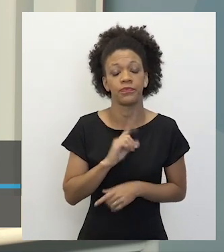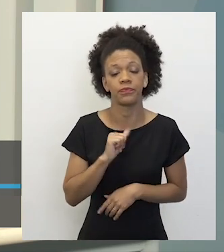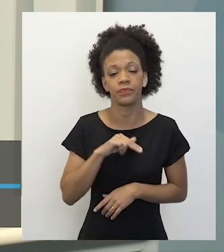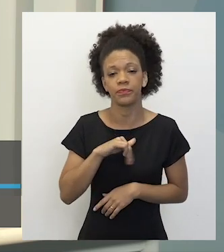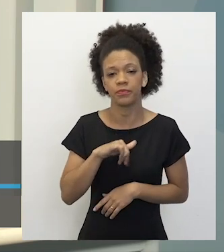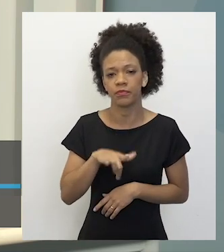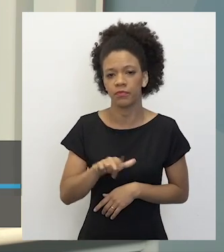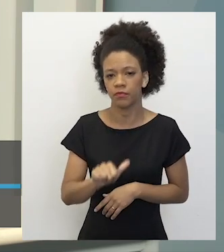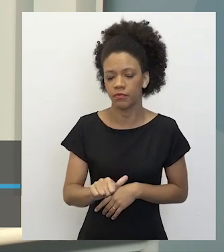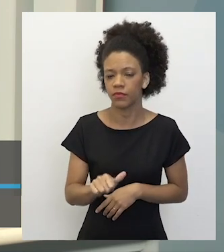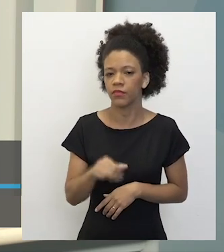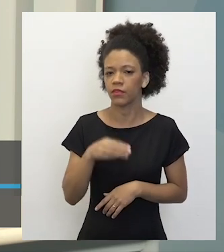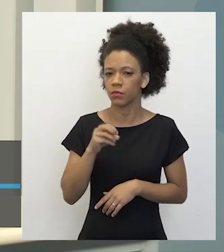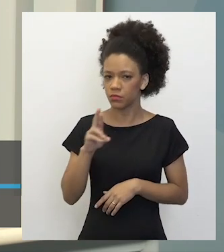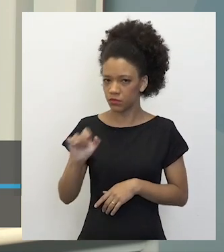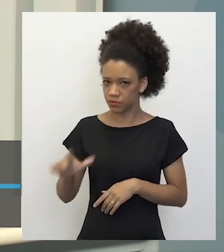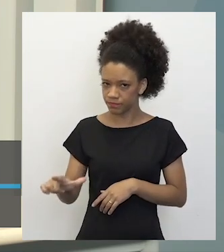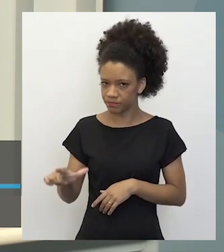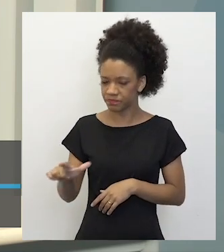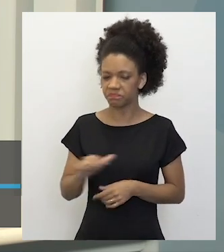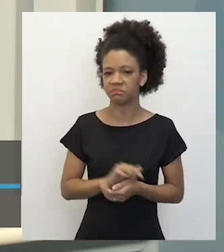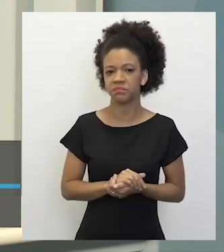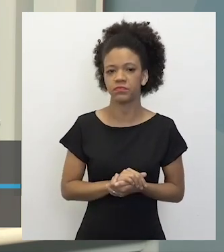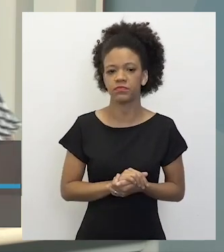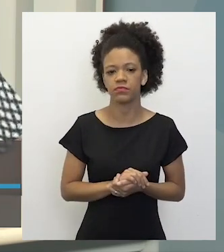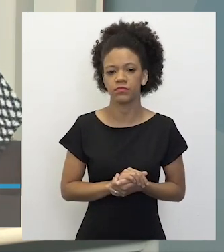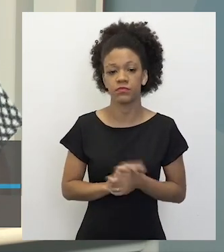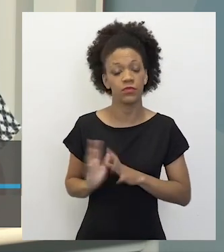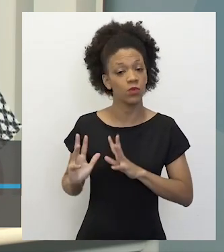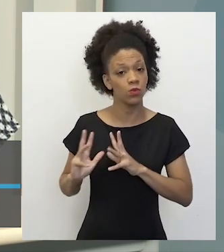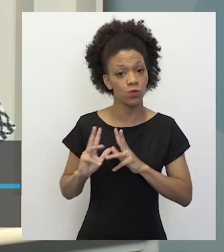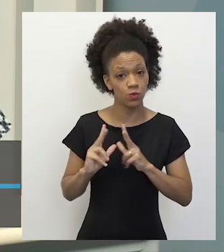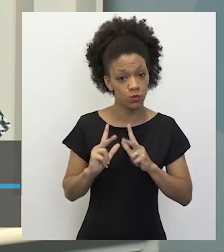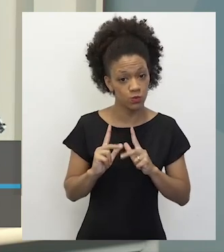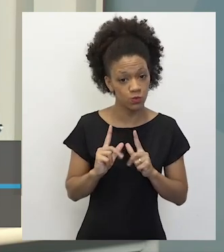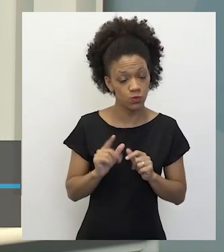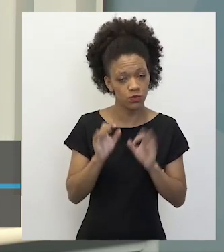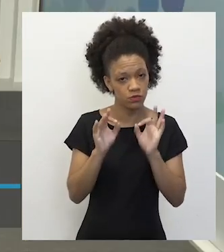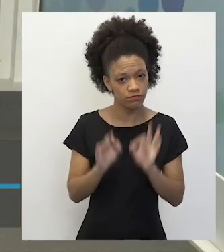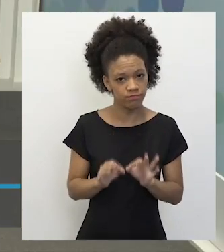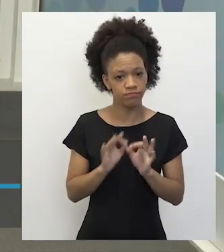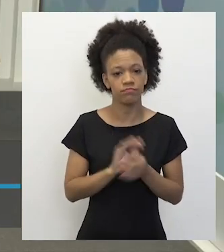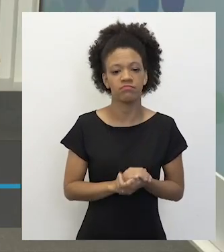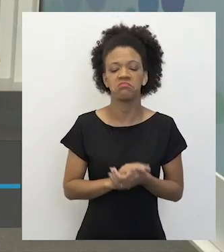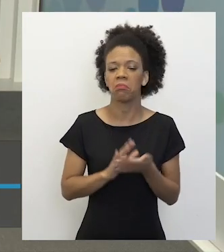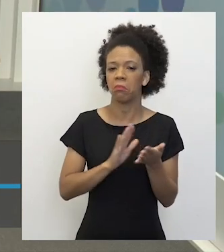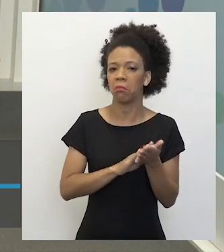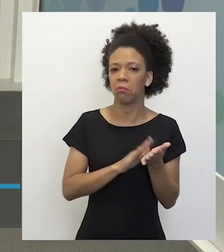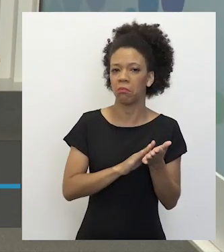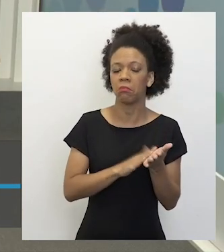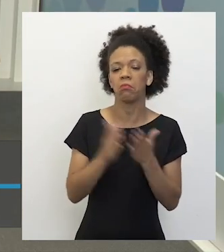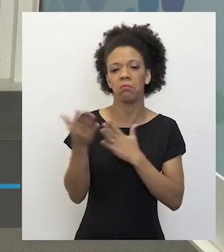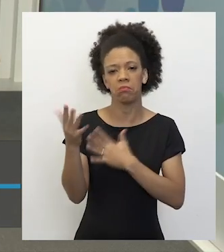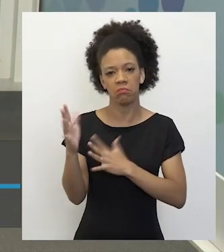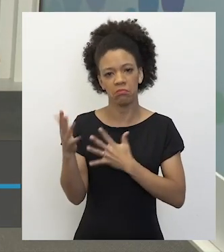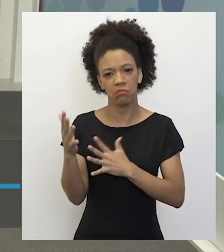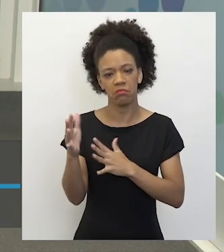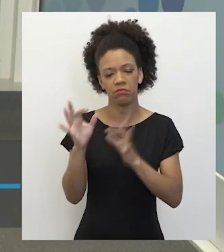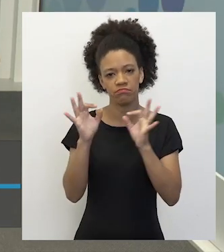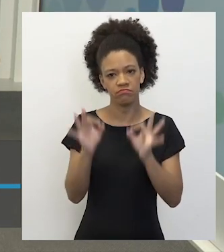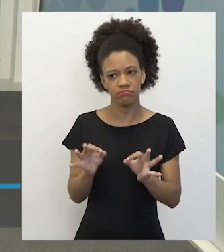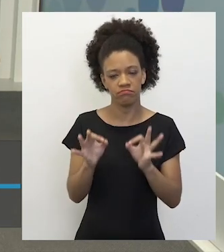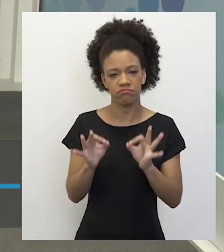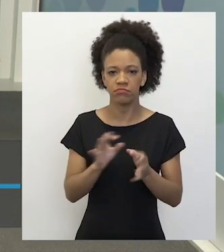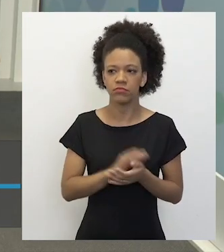Daniela, moral. Ó, todos estão também muito acertando, bem, viu? A moral. Parabéns, gente.